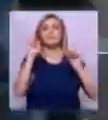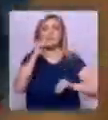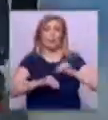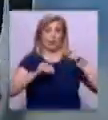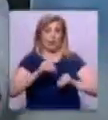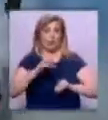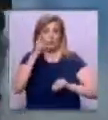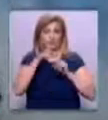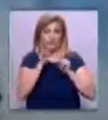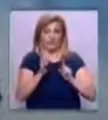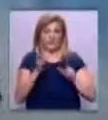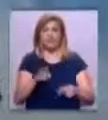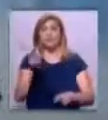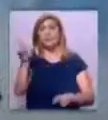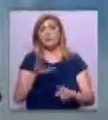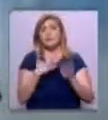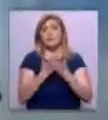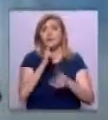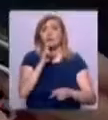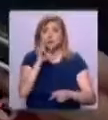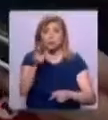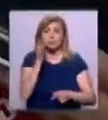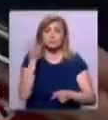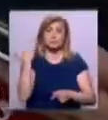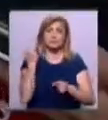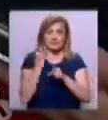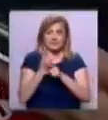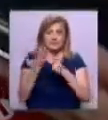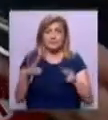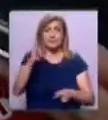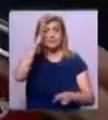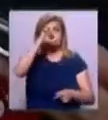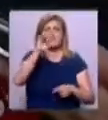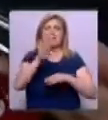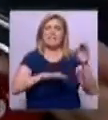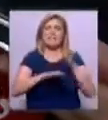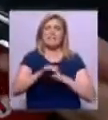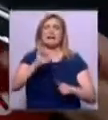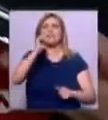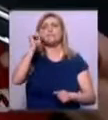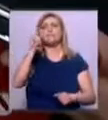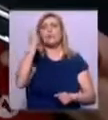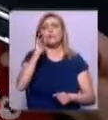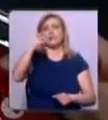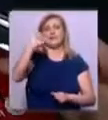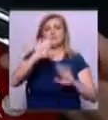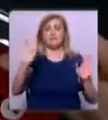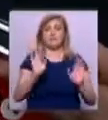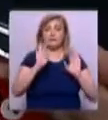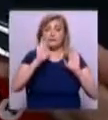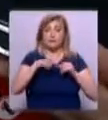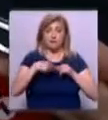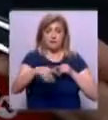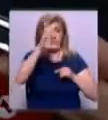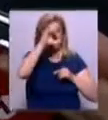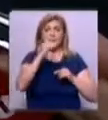Costa deixa a resposta ao Primeiro-Ministro no mesmo tom. O Primeiro-Ministro que faça aquilo que lhe compete, quer chegar ao fim do seu mandato o